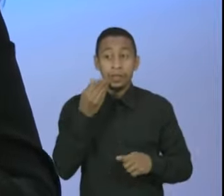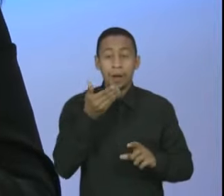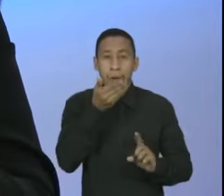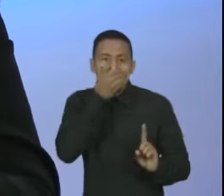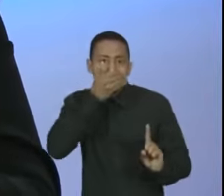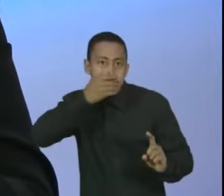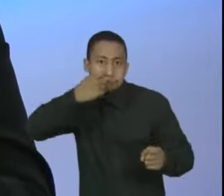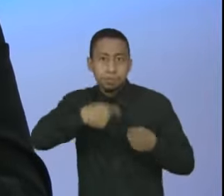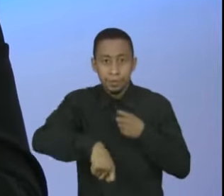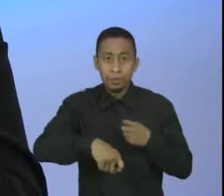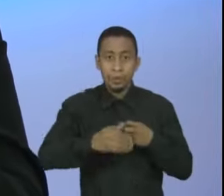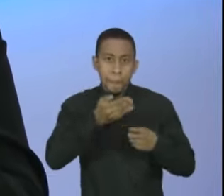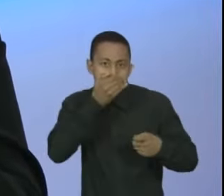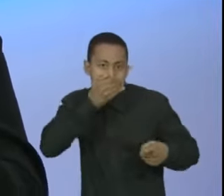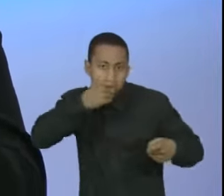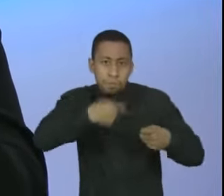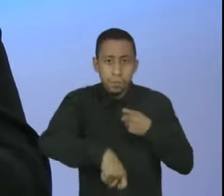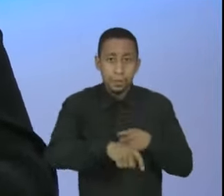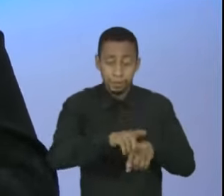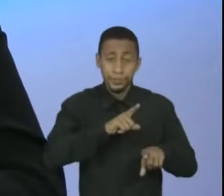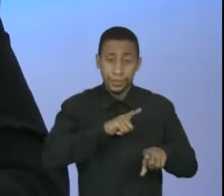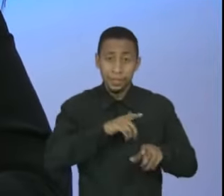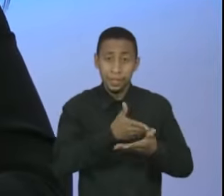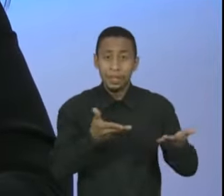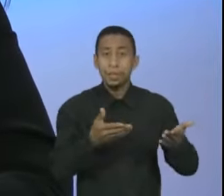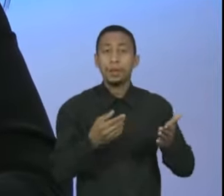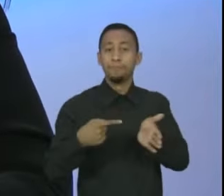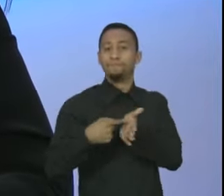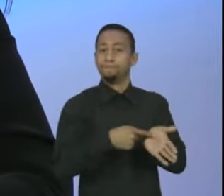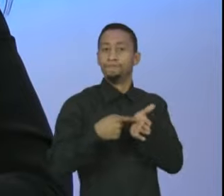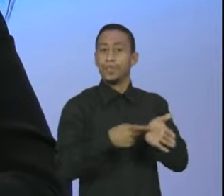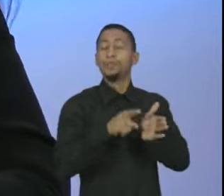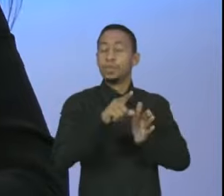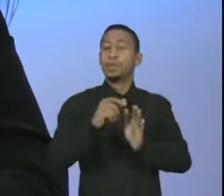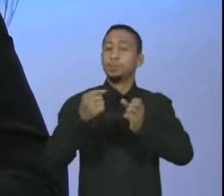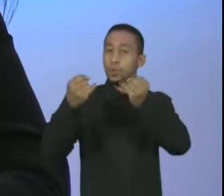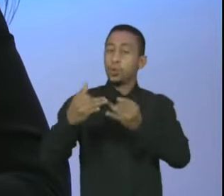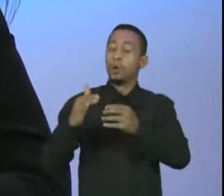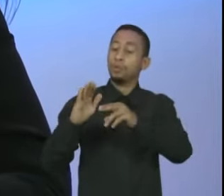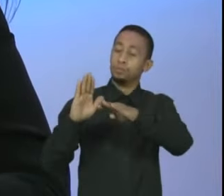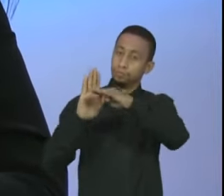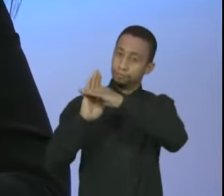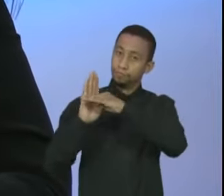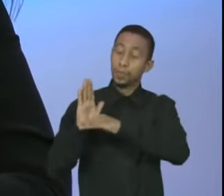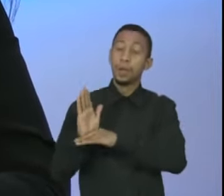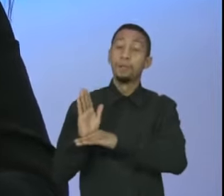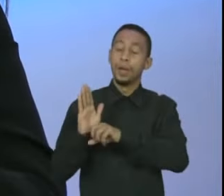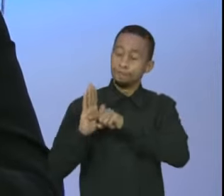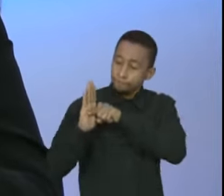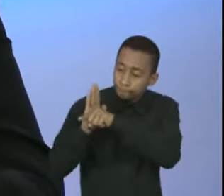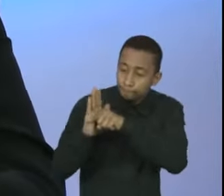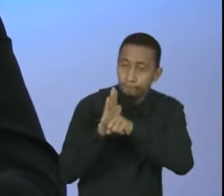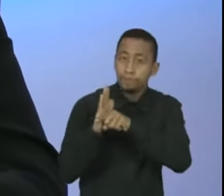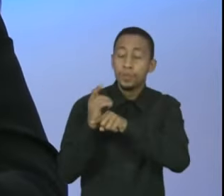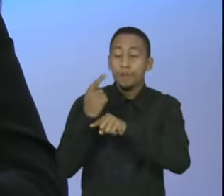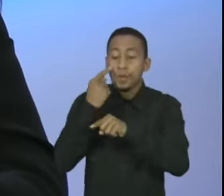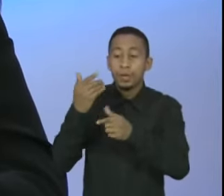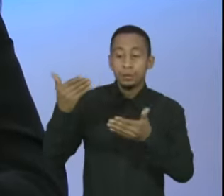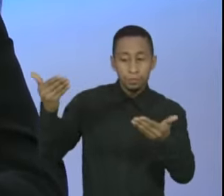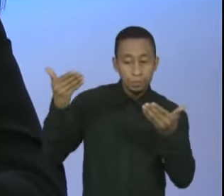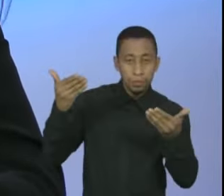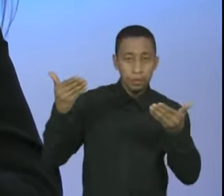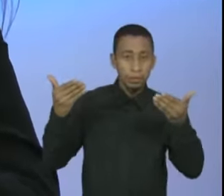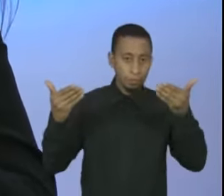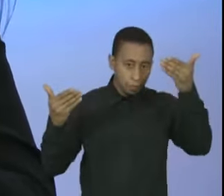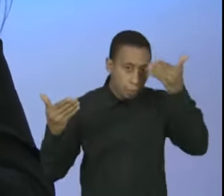recentemente adotou uma série de medidas é dito alguns kits que deveriam ser seguidos para investigar essas essas denúncias entre eles a